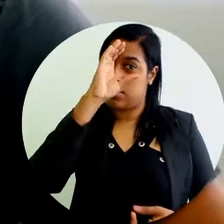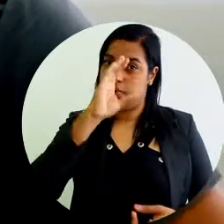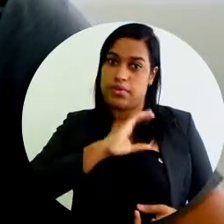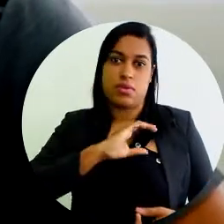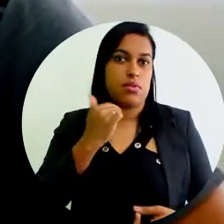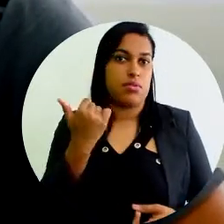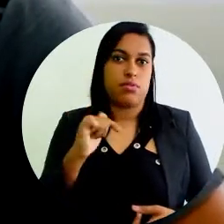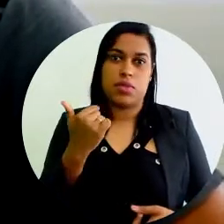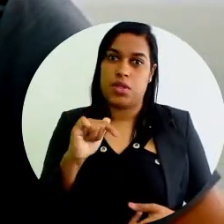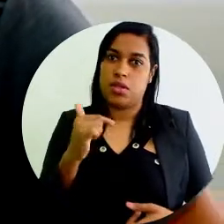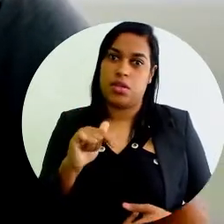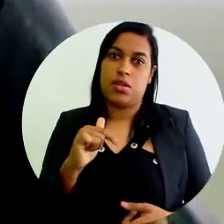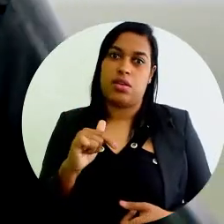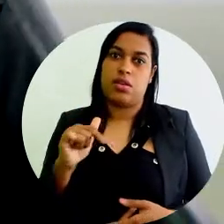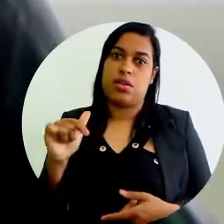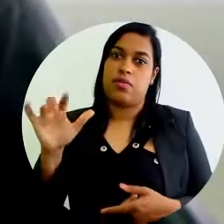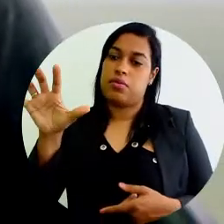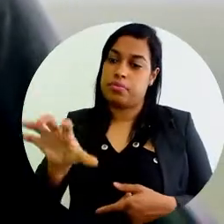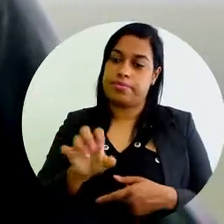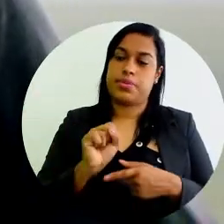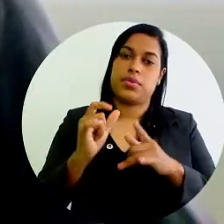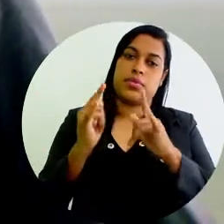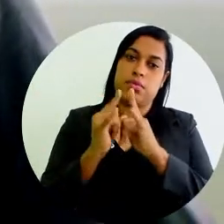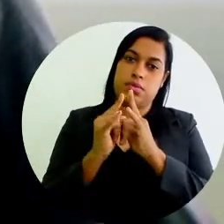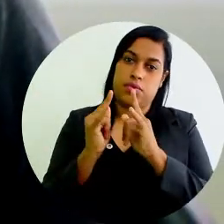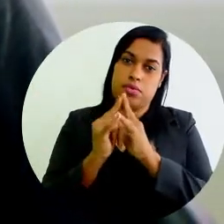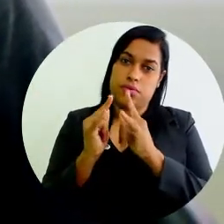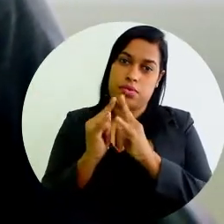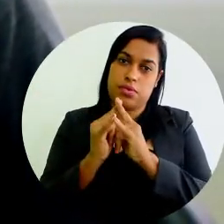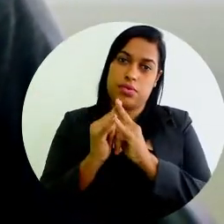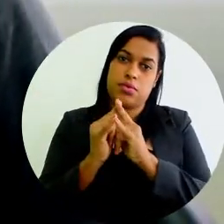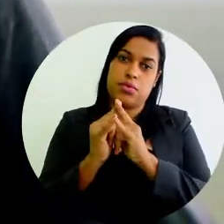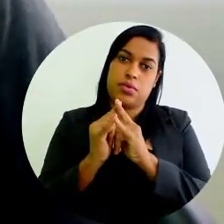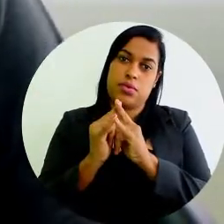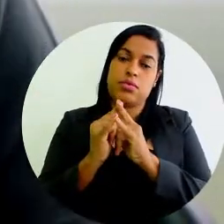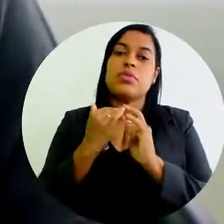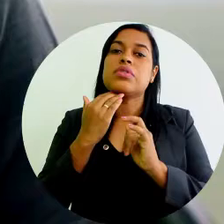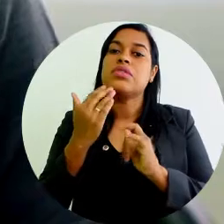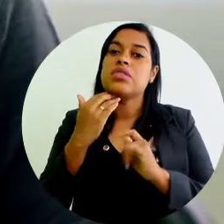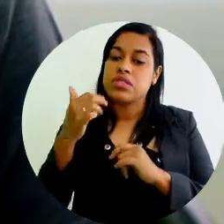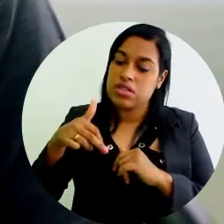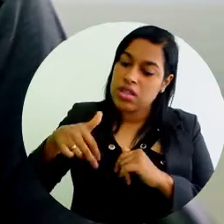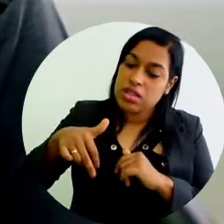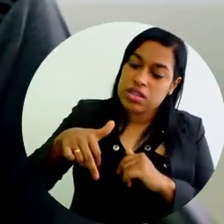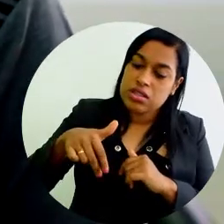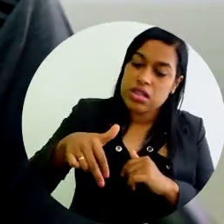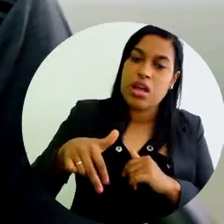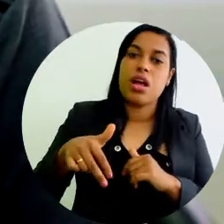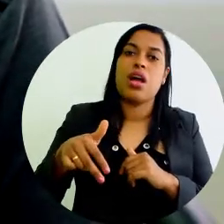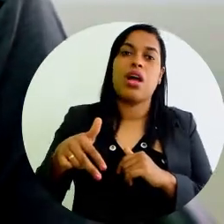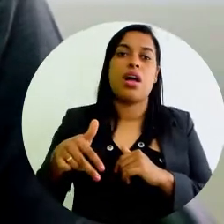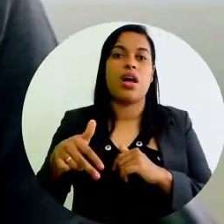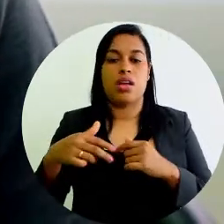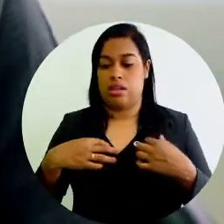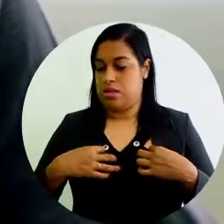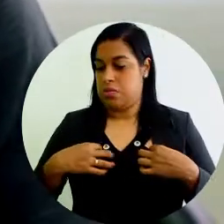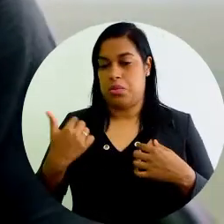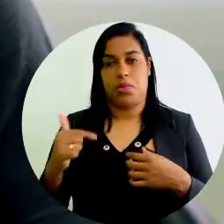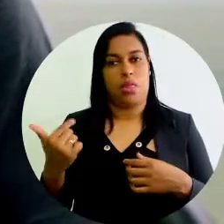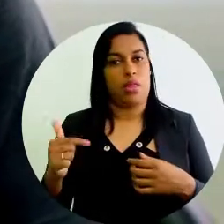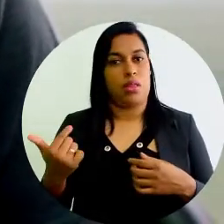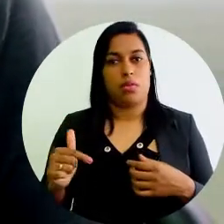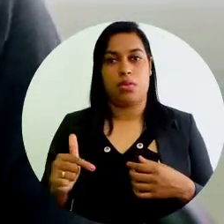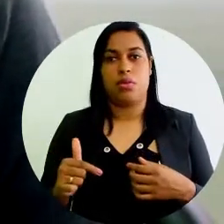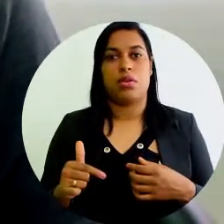da civilização. E elas foram levadas para uma instituição sem andar como humano, não